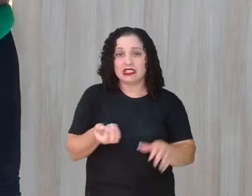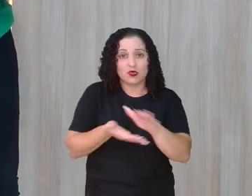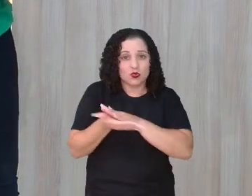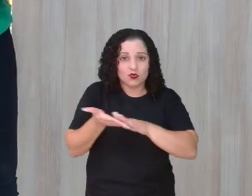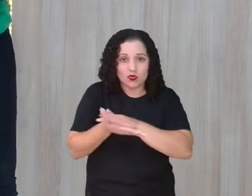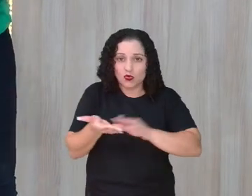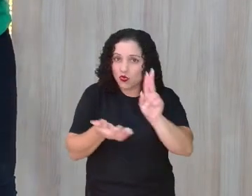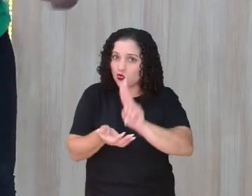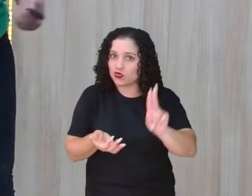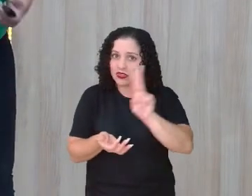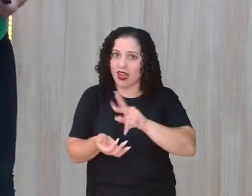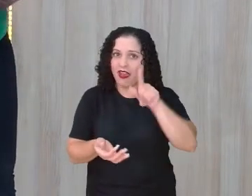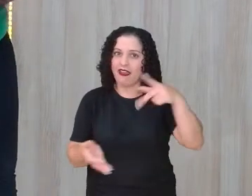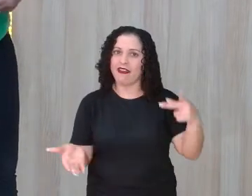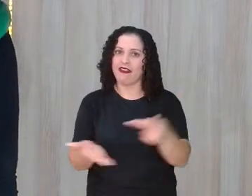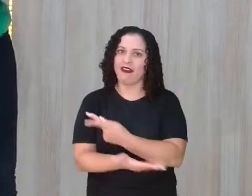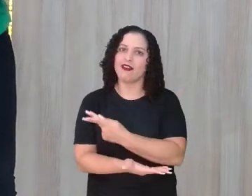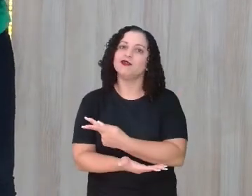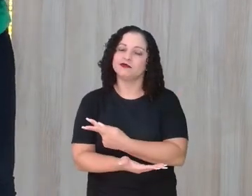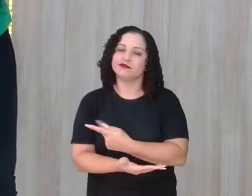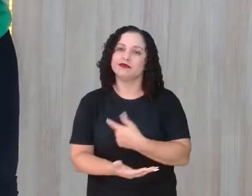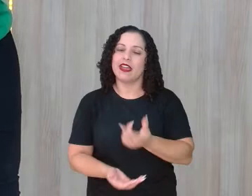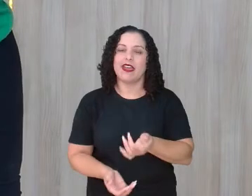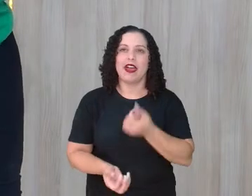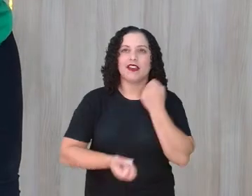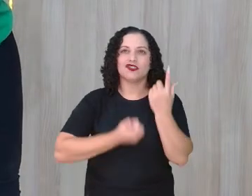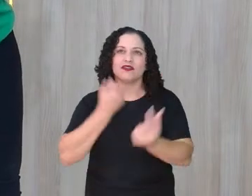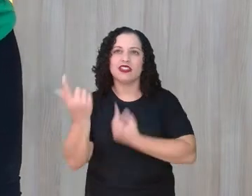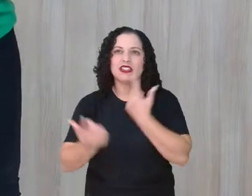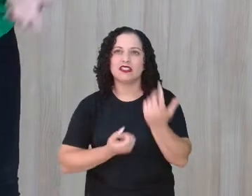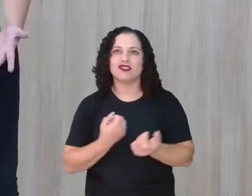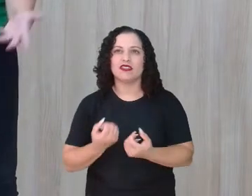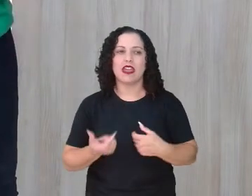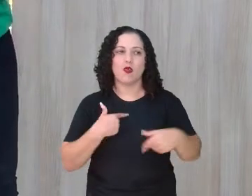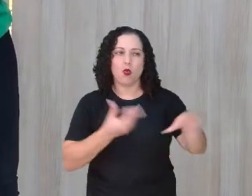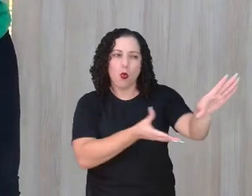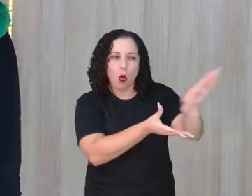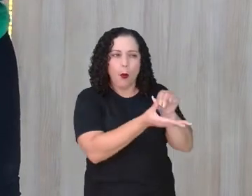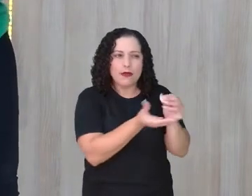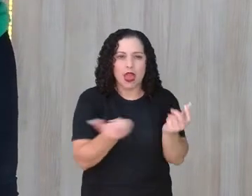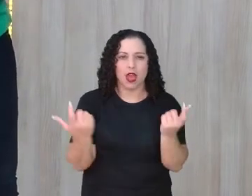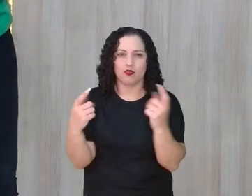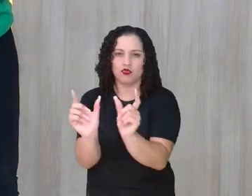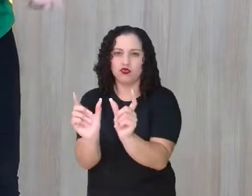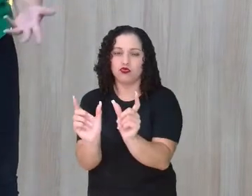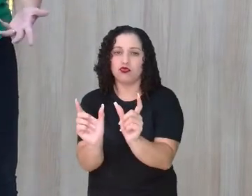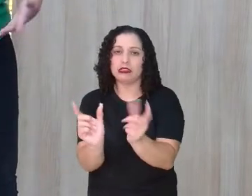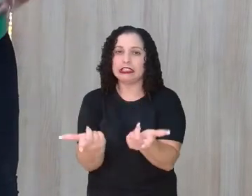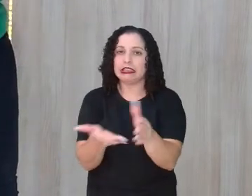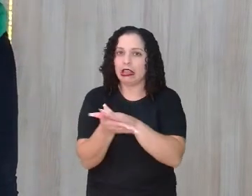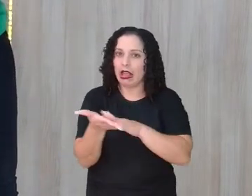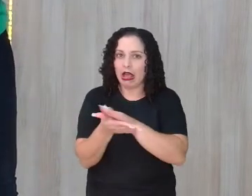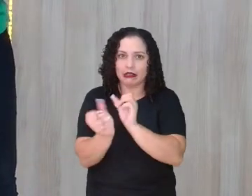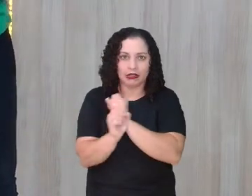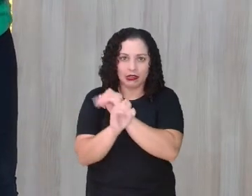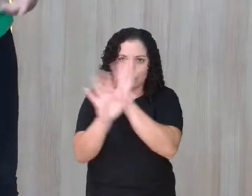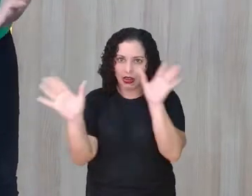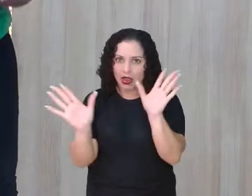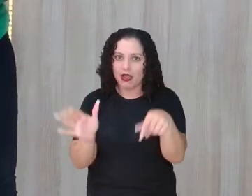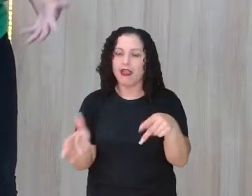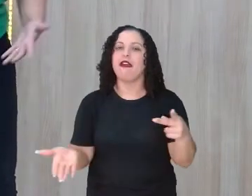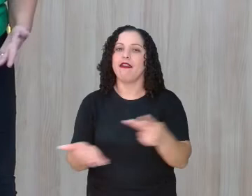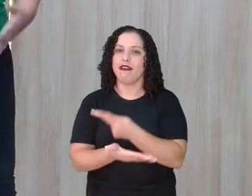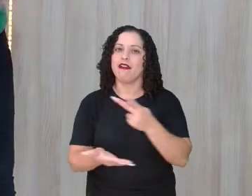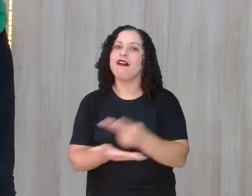gravíssimo, que muitas vezes é plágio. Se a gente diz alguma coisa que o outro falou e não dá os créditos para outra pessoa, pode ser